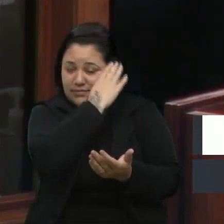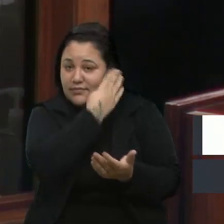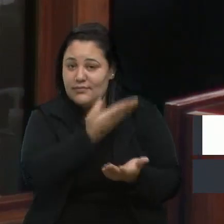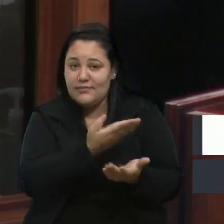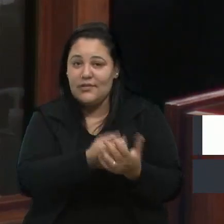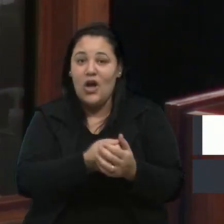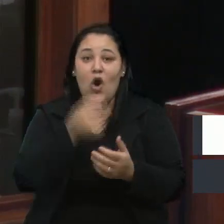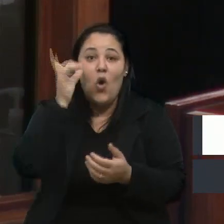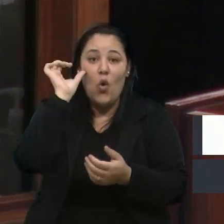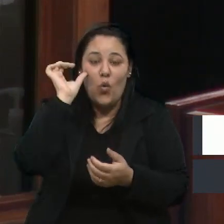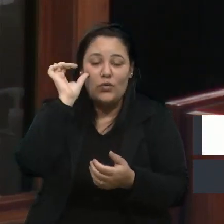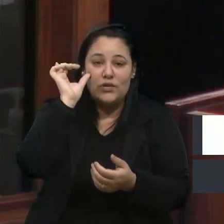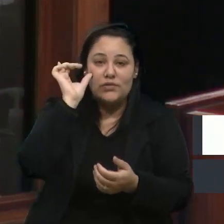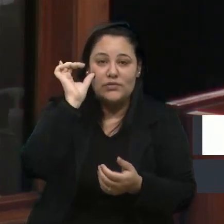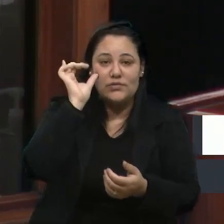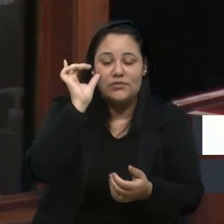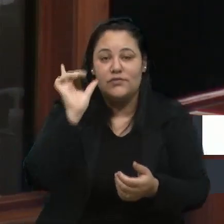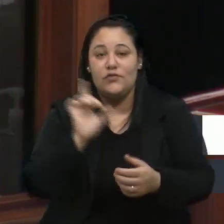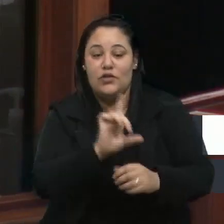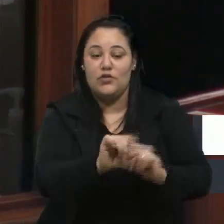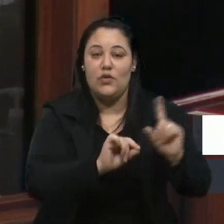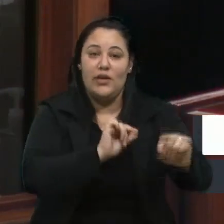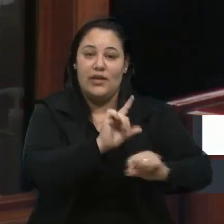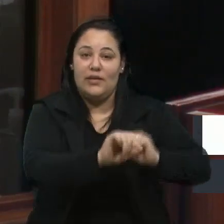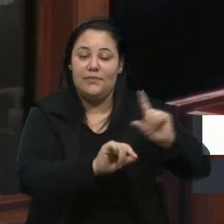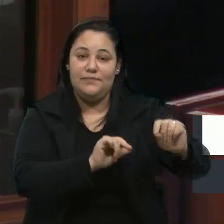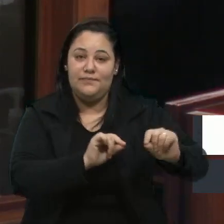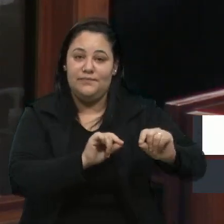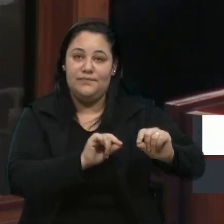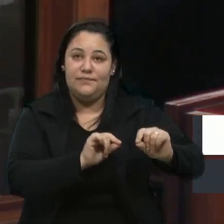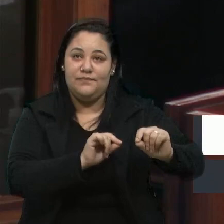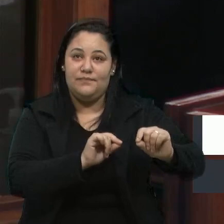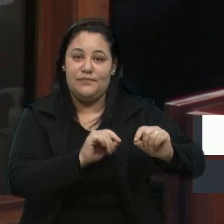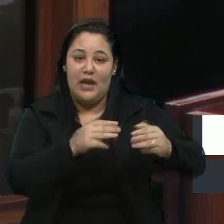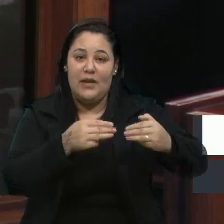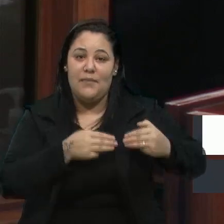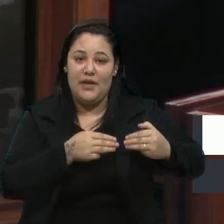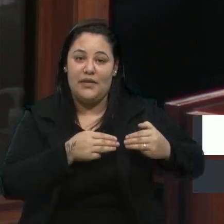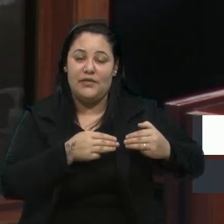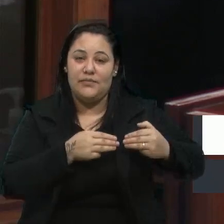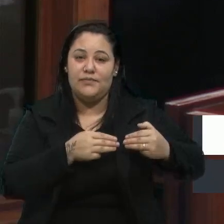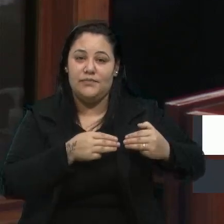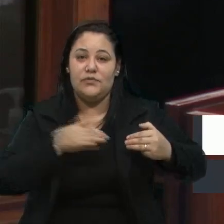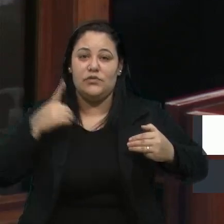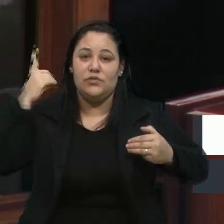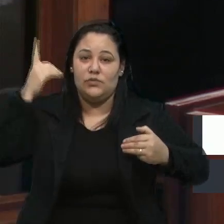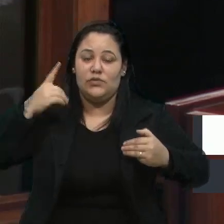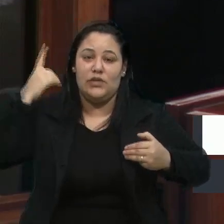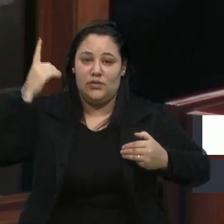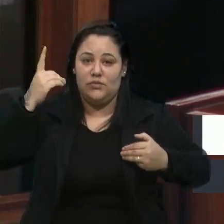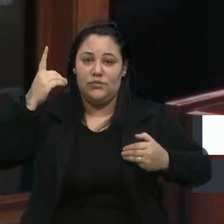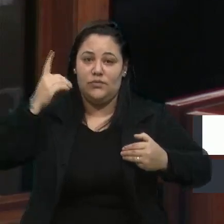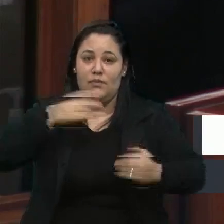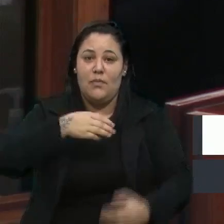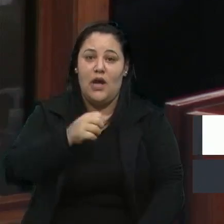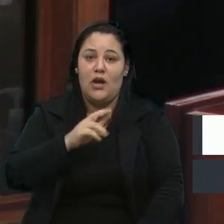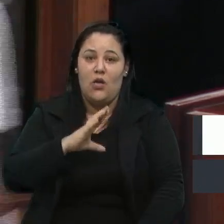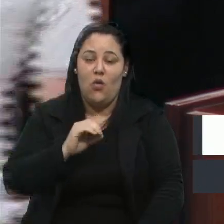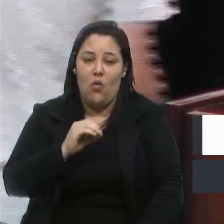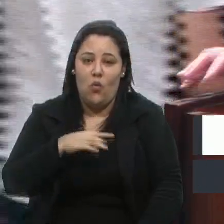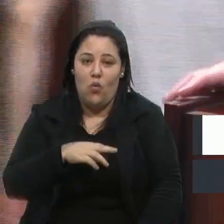Ontem foram definidas as emendas para Caxias do Sul do deputado Marcon para o ano que vem. Então, através